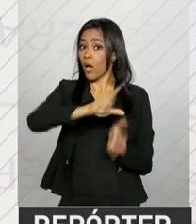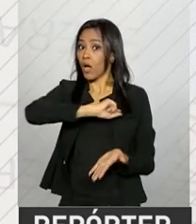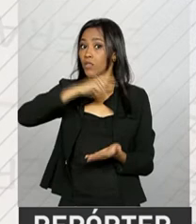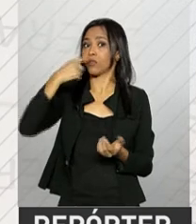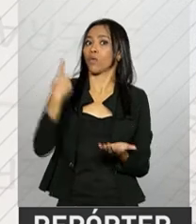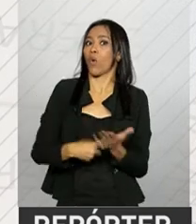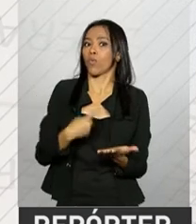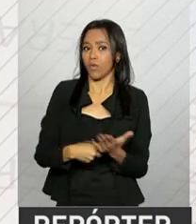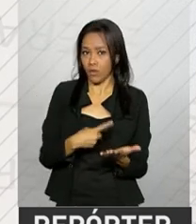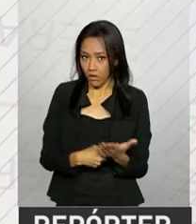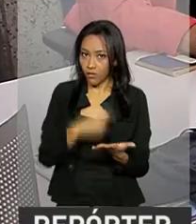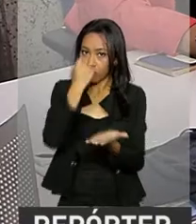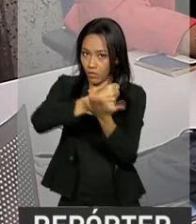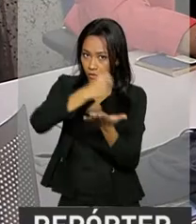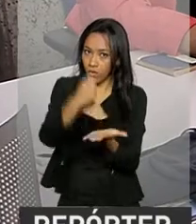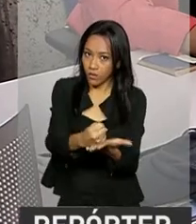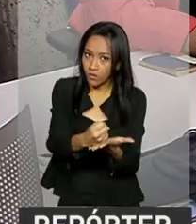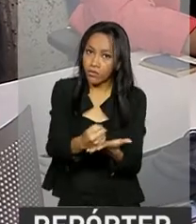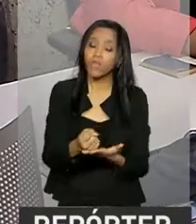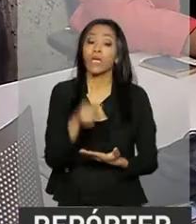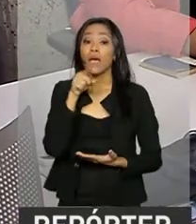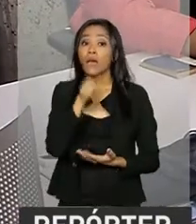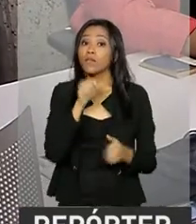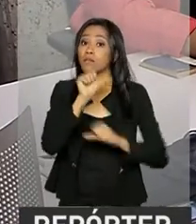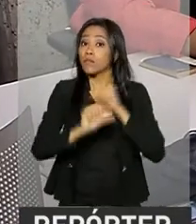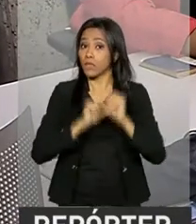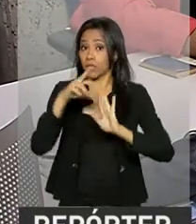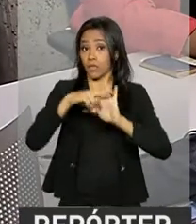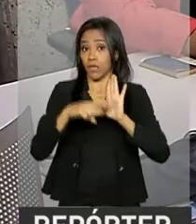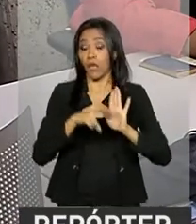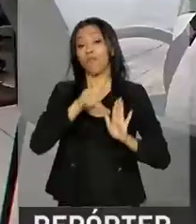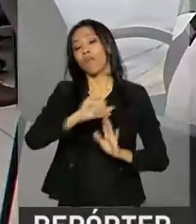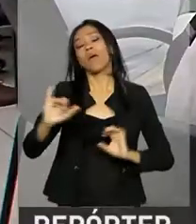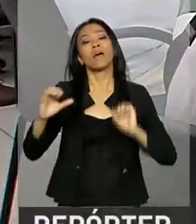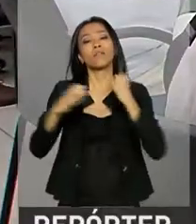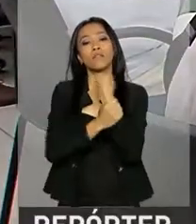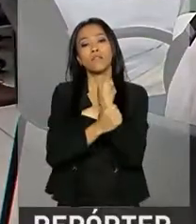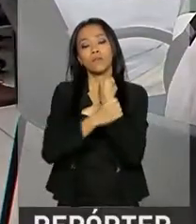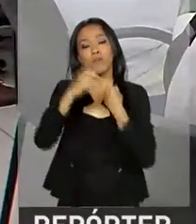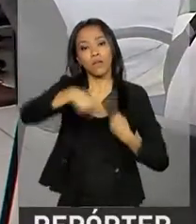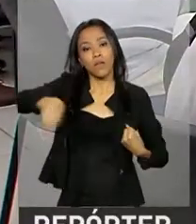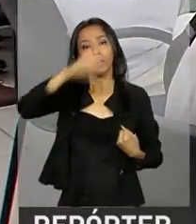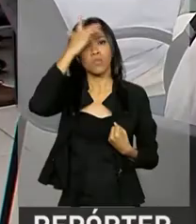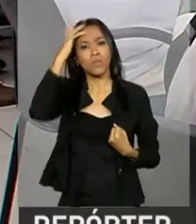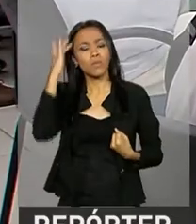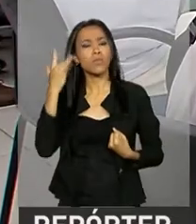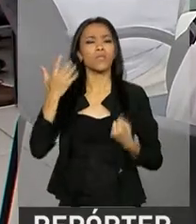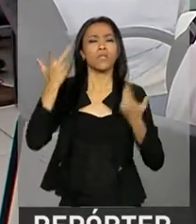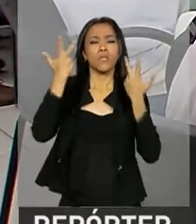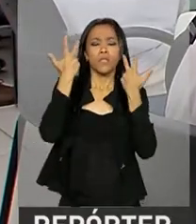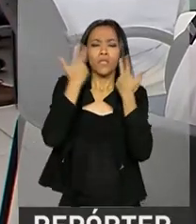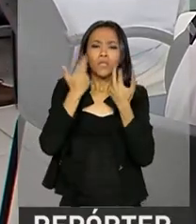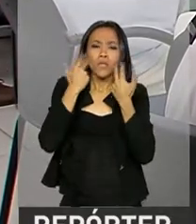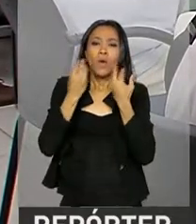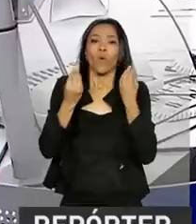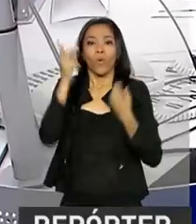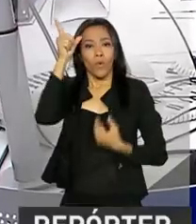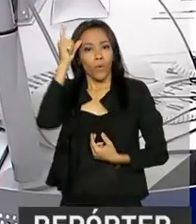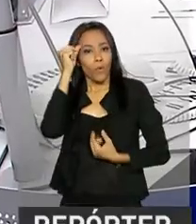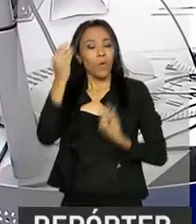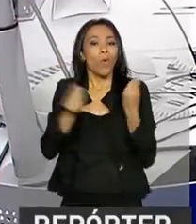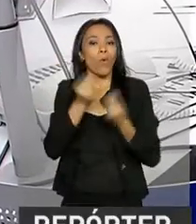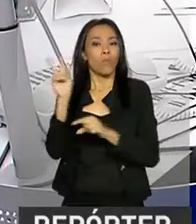hora da contratação do empréstimo e essas mudanças vão garantir ao cidadão uma tranquilidade na hora que precisar pegar um empréstimo do banco